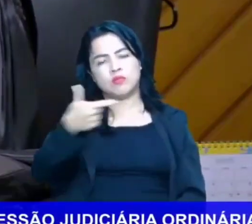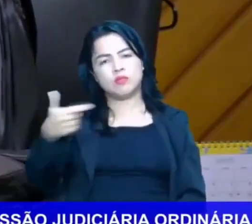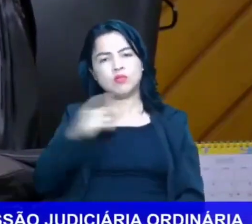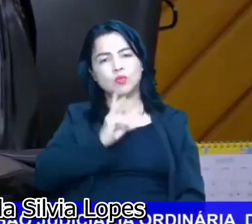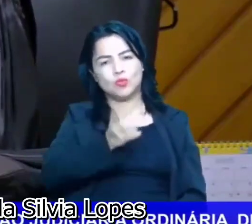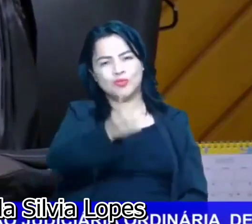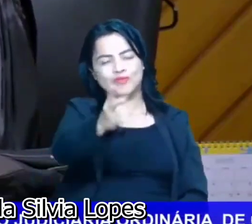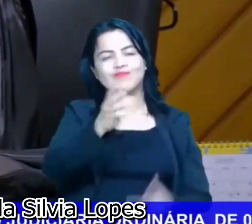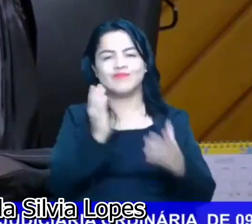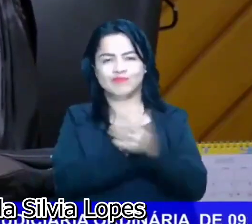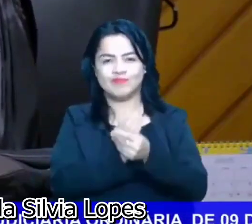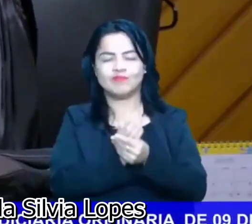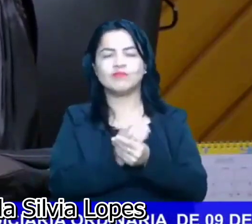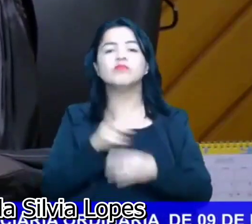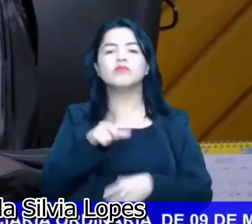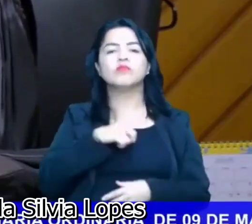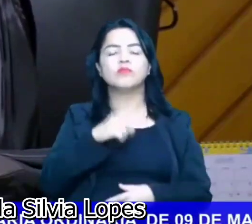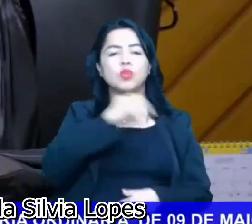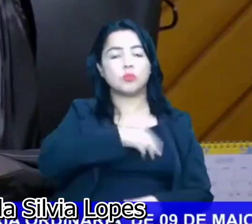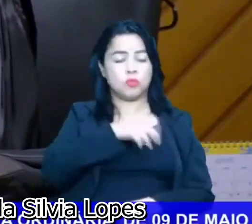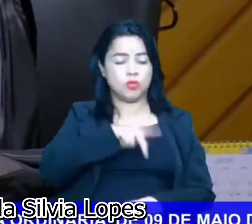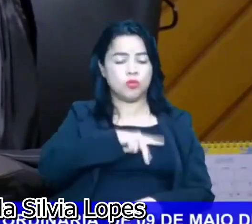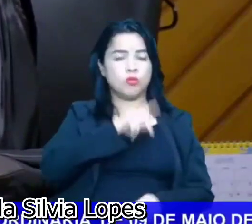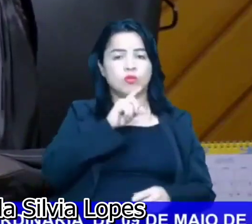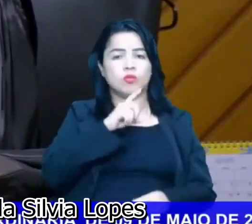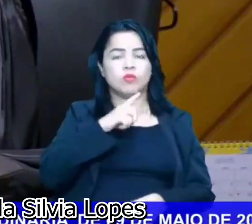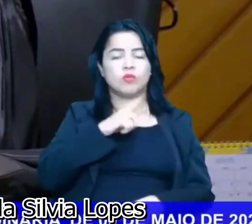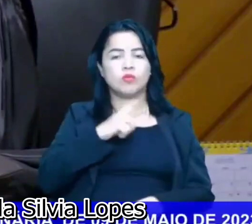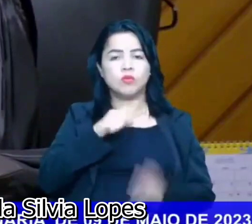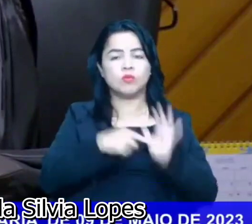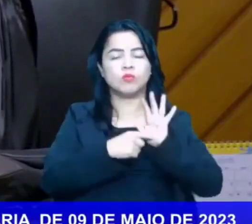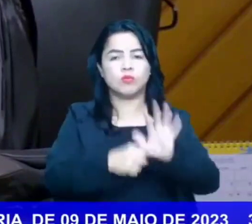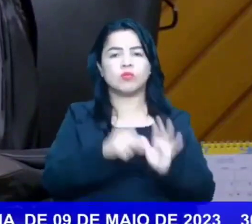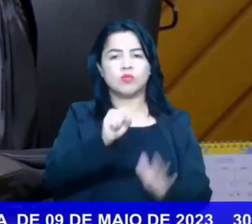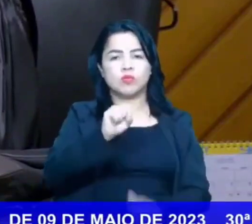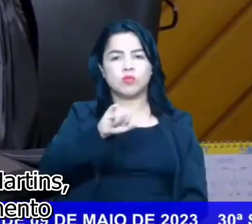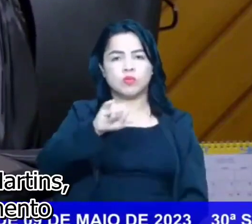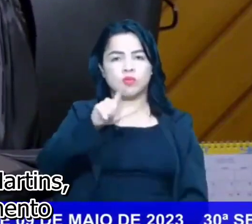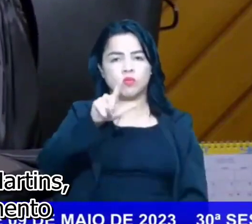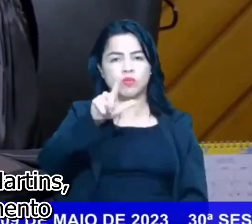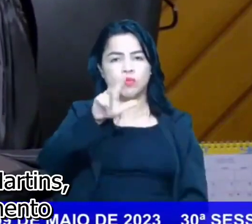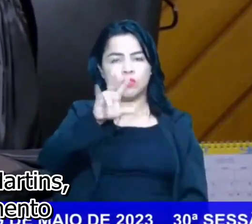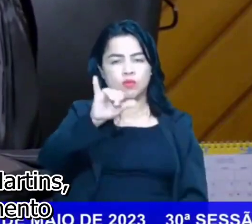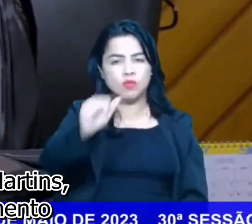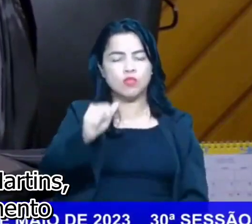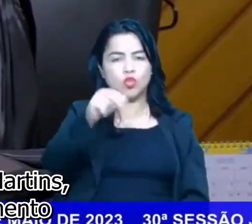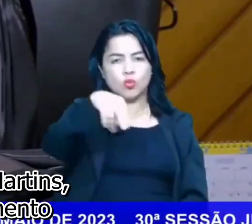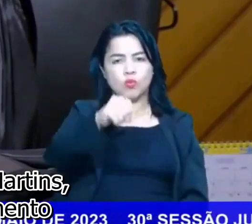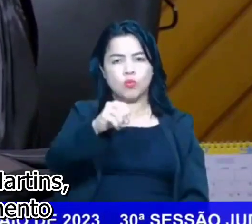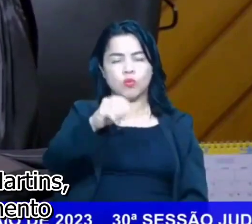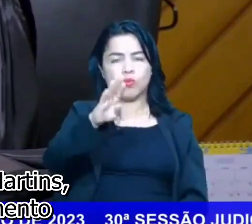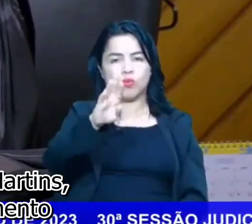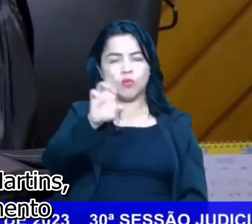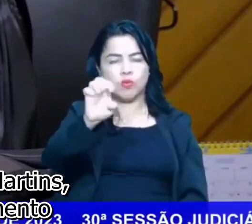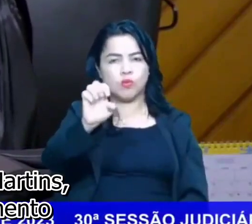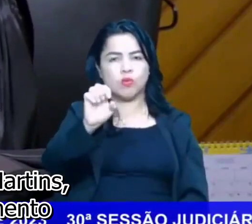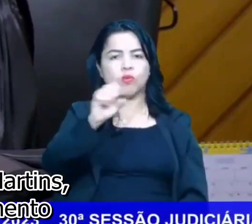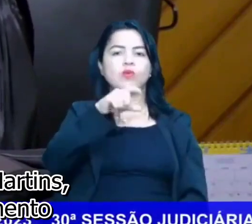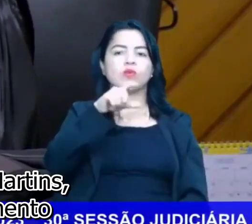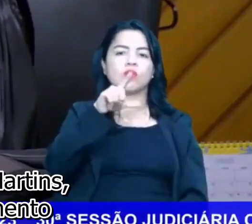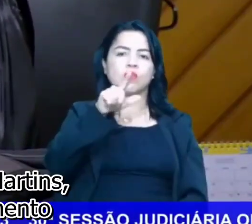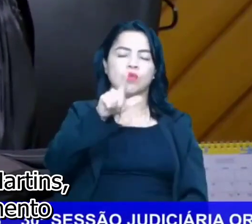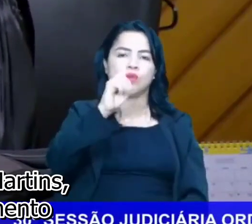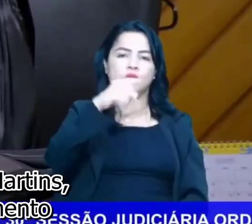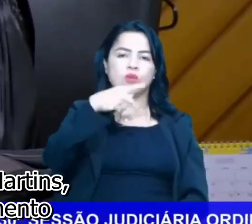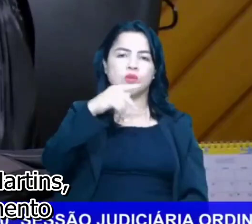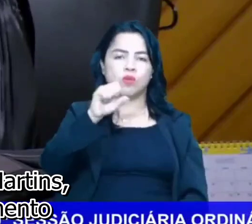julgamento. O agravante é o Ministério Público Eleitoral, agravada Silvia Nobre Lopes e Maitê